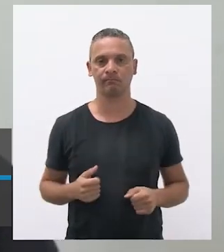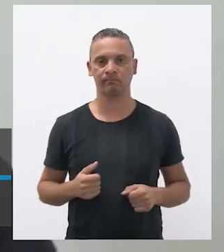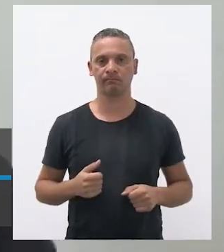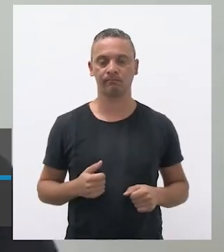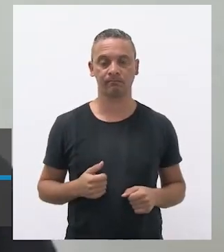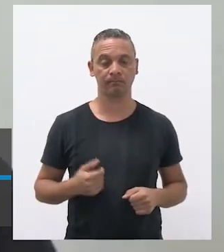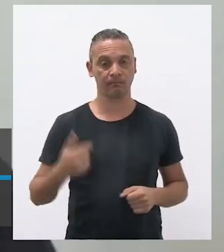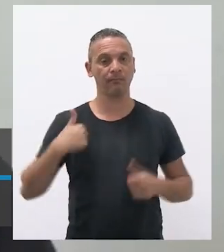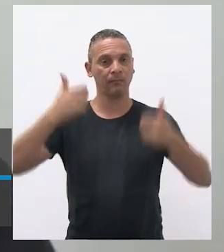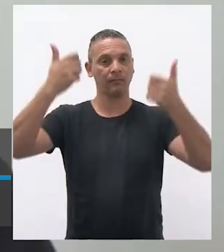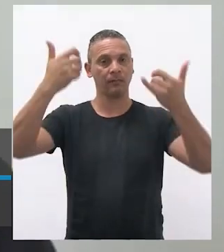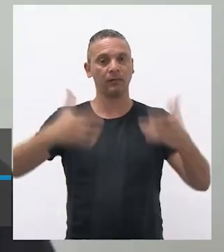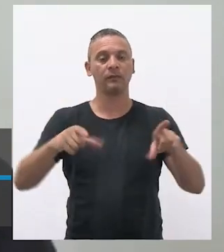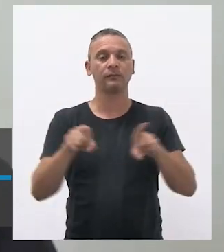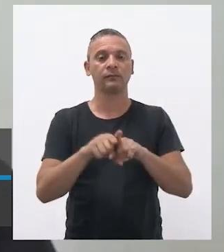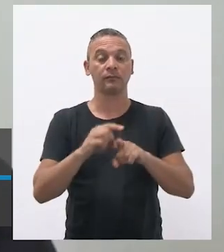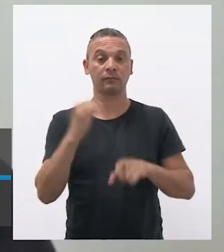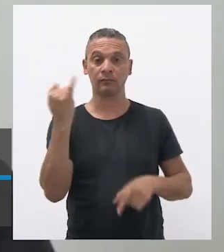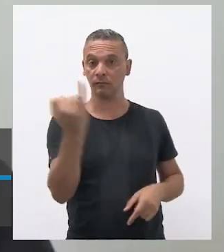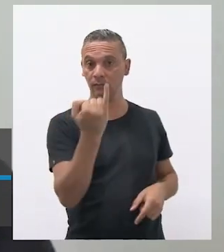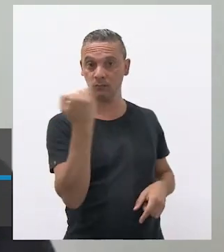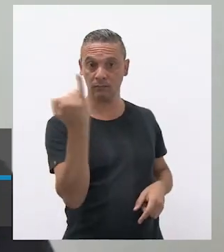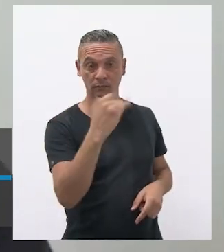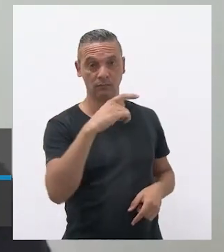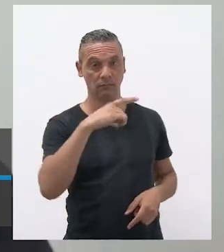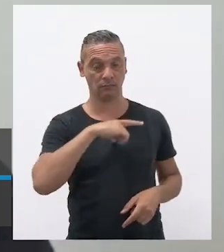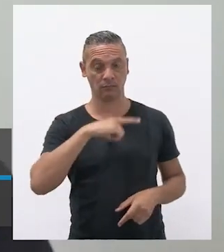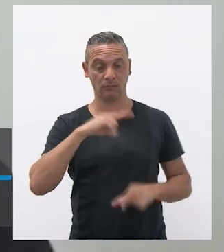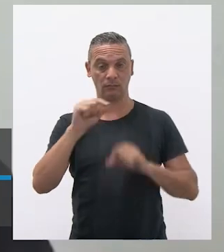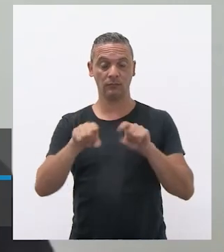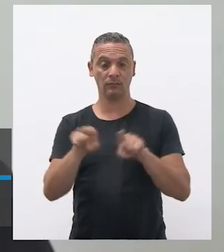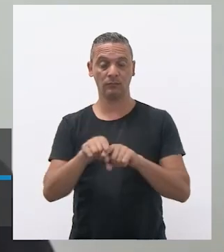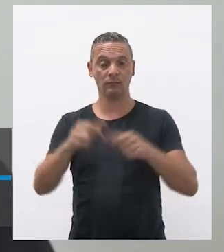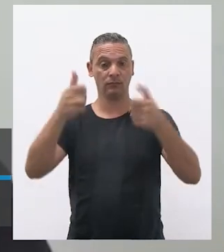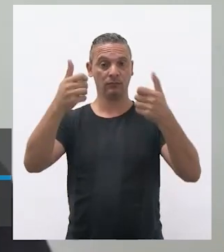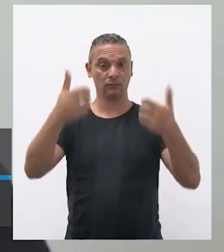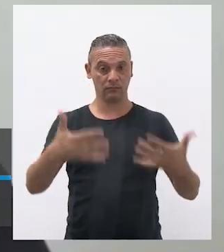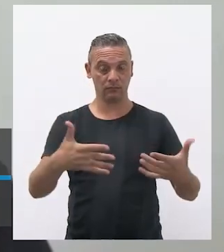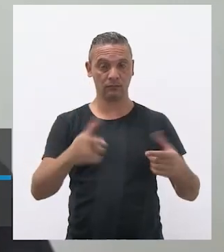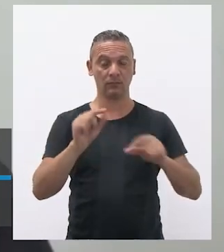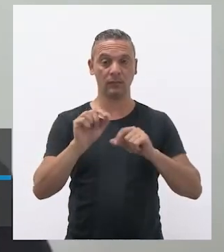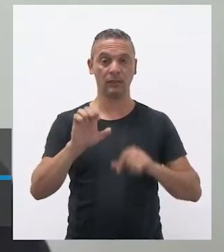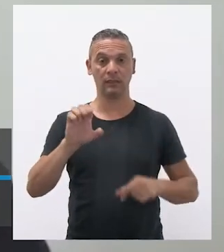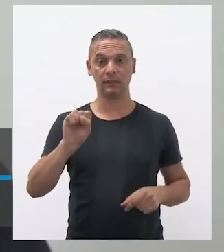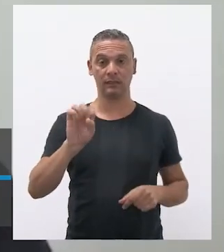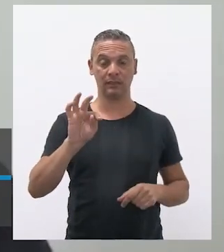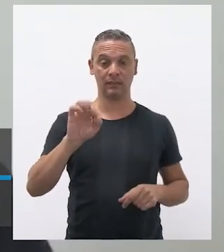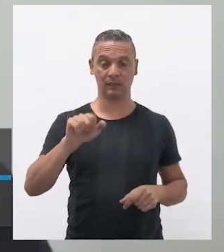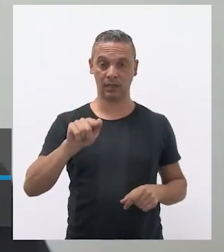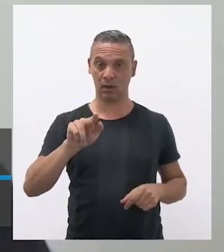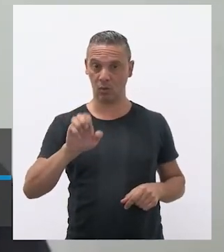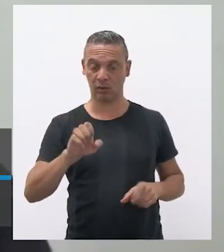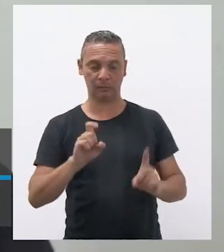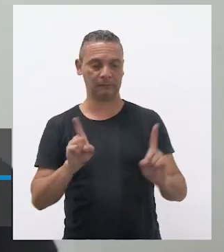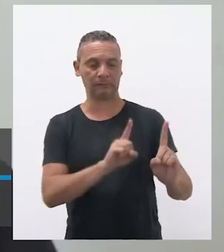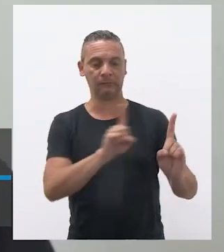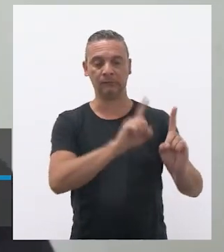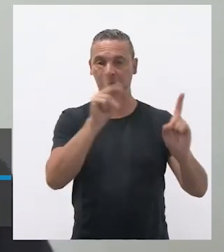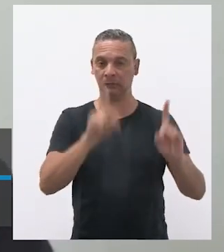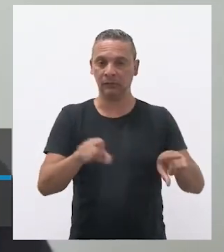laborativas, proíbe as mulheres de terem acesso ao trabalho, acesso à educação, controla os recursos